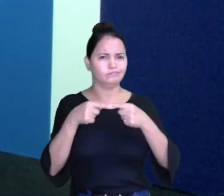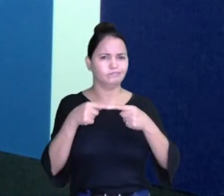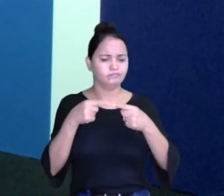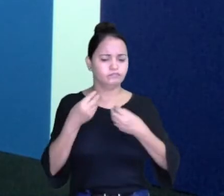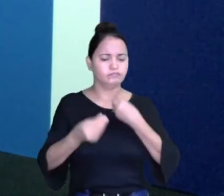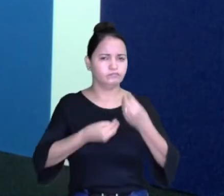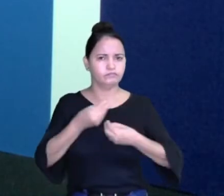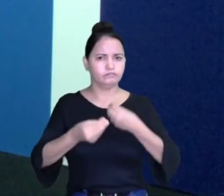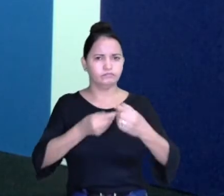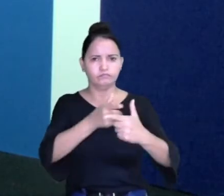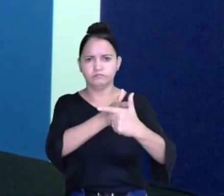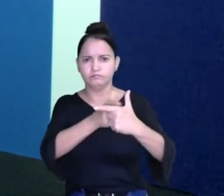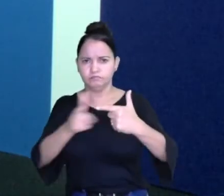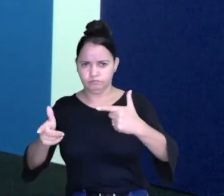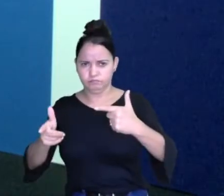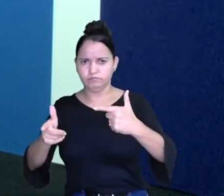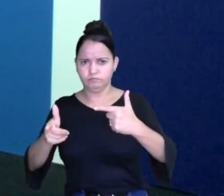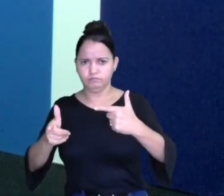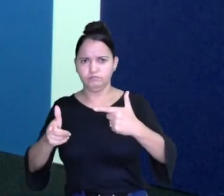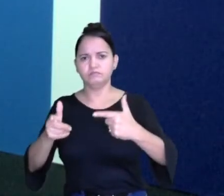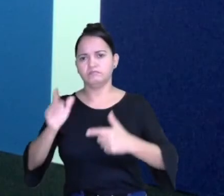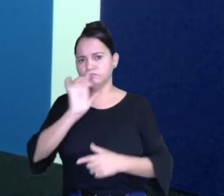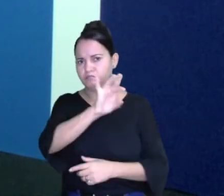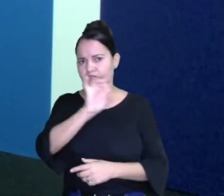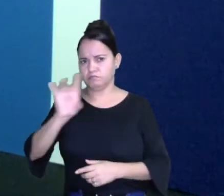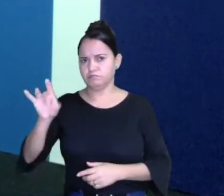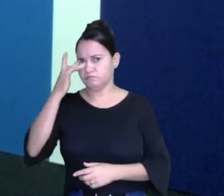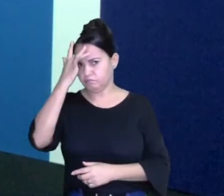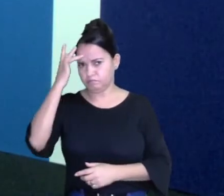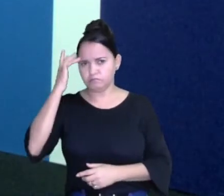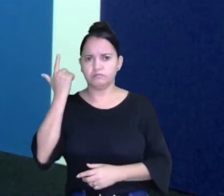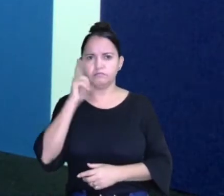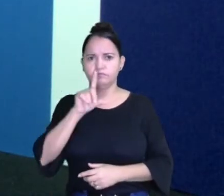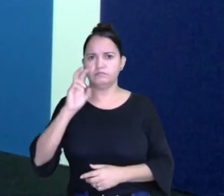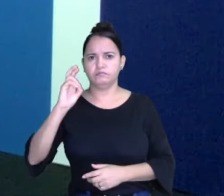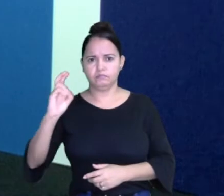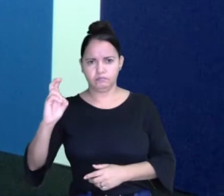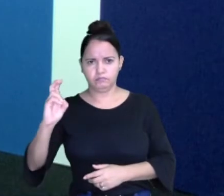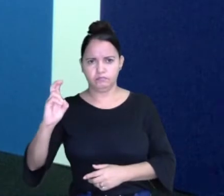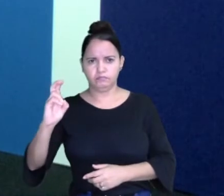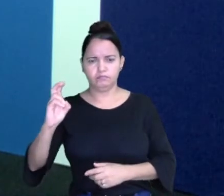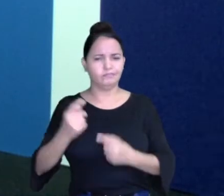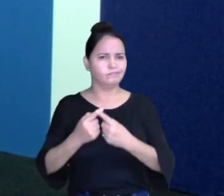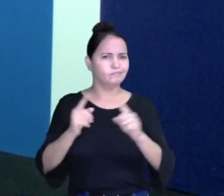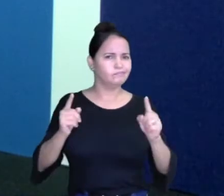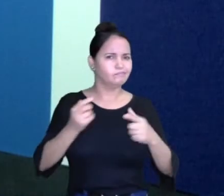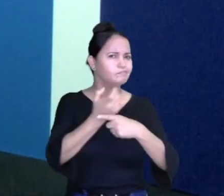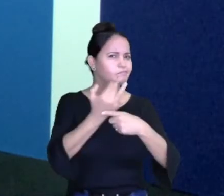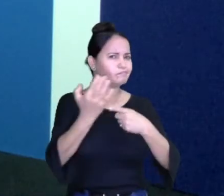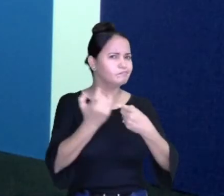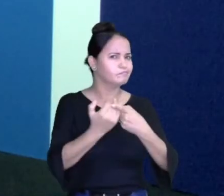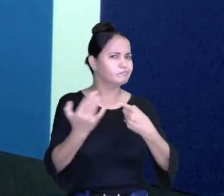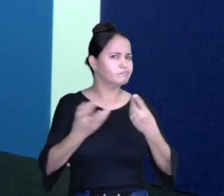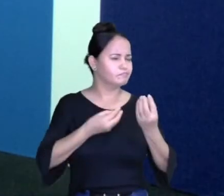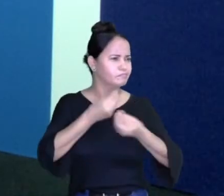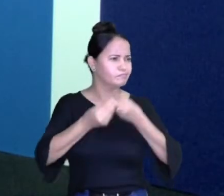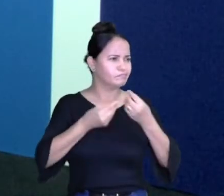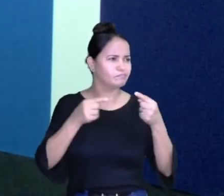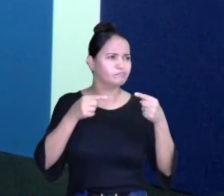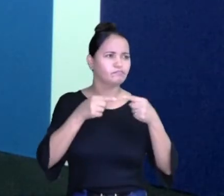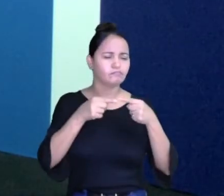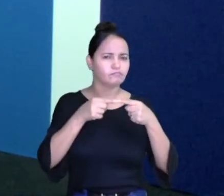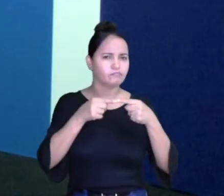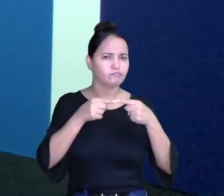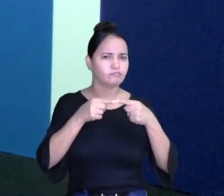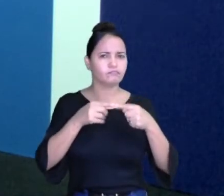que cada um recebeu 5. 15 dividido por 3, cada um recebeu 5. Mas numa fração, o meu